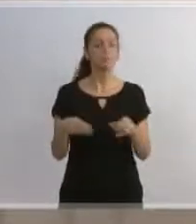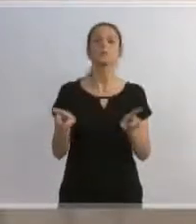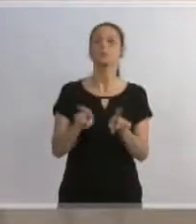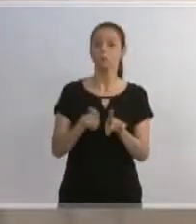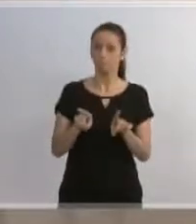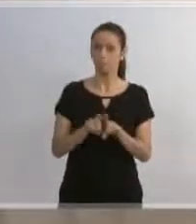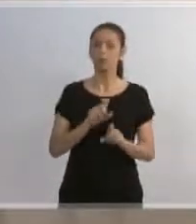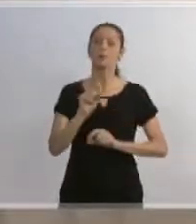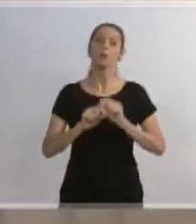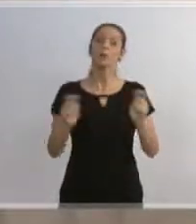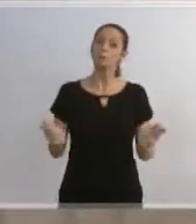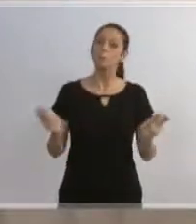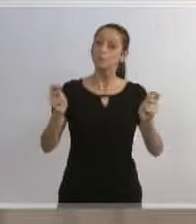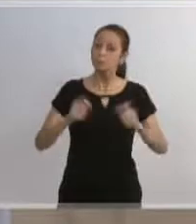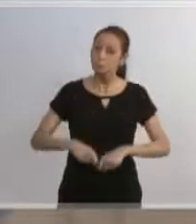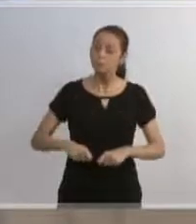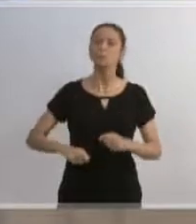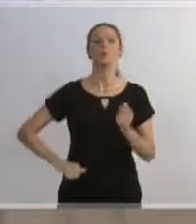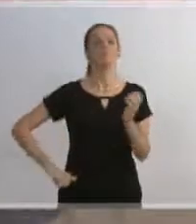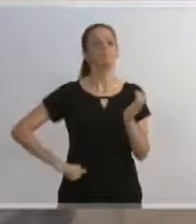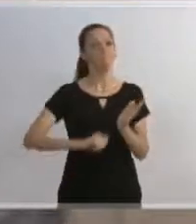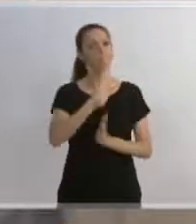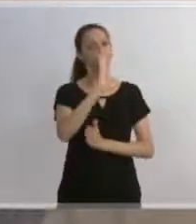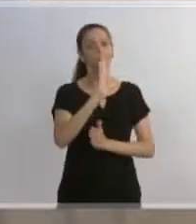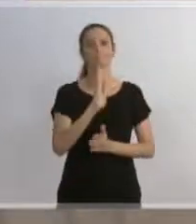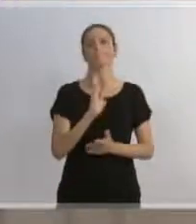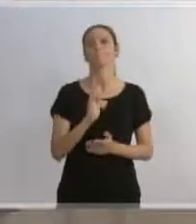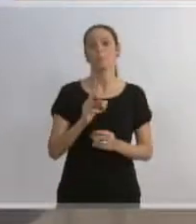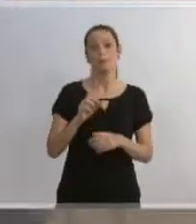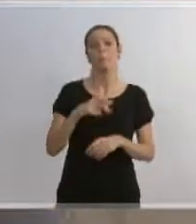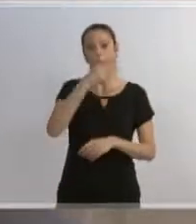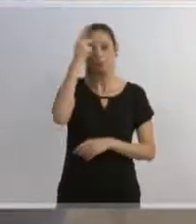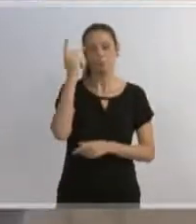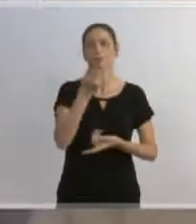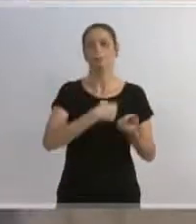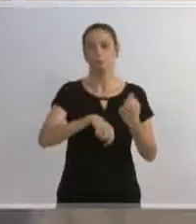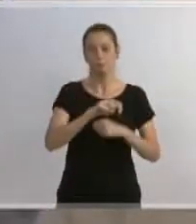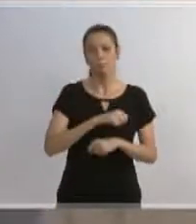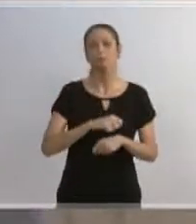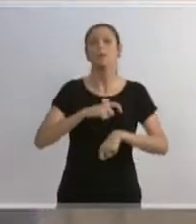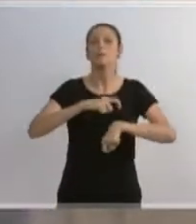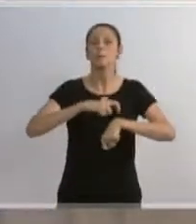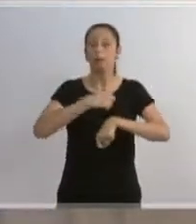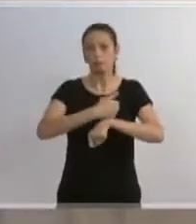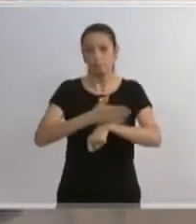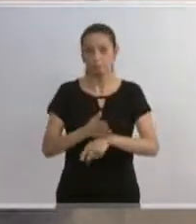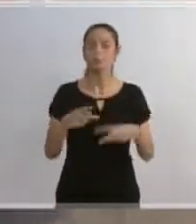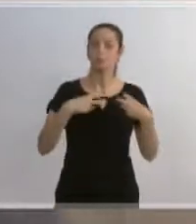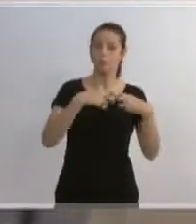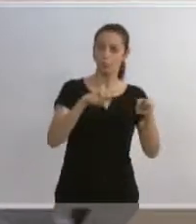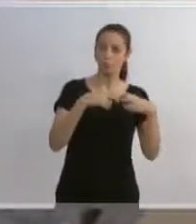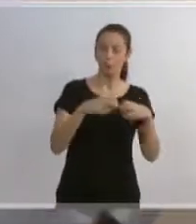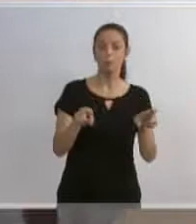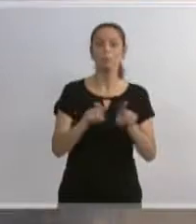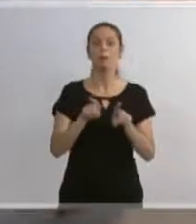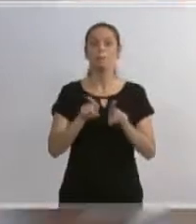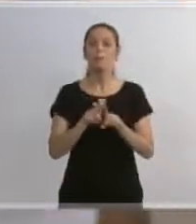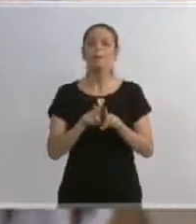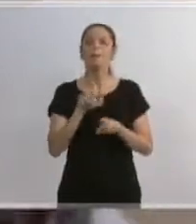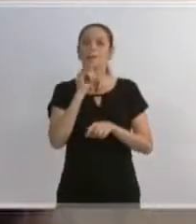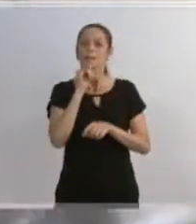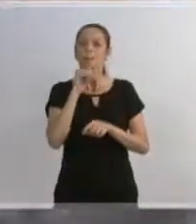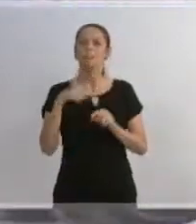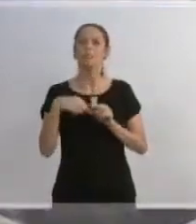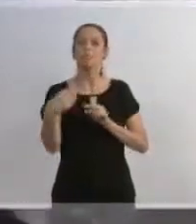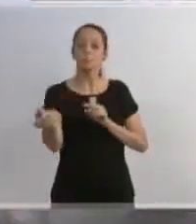a possibilidade de demissão dos cobradores, daquelas linhas ali colocadas, e agora ainda mais aquela questão do quilômetro rodado, que também